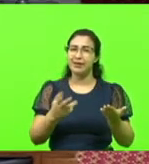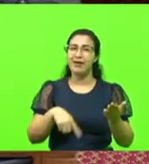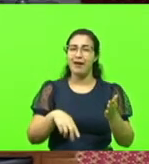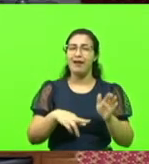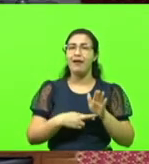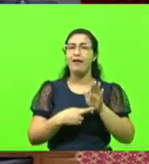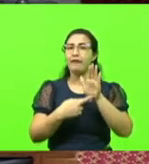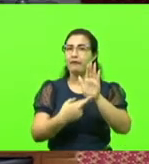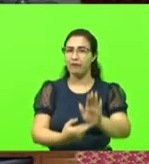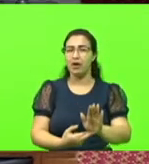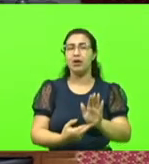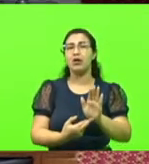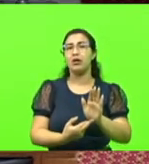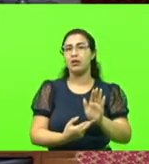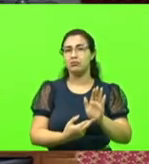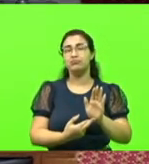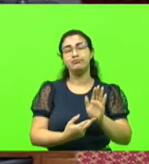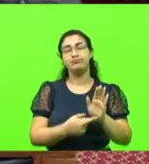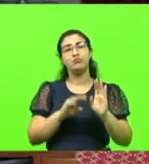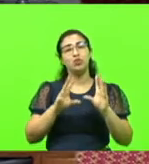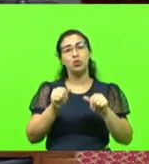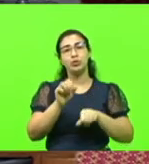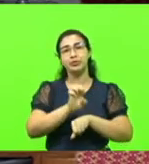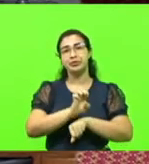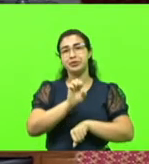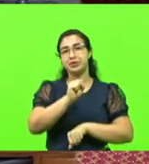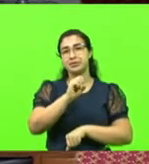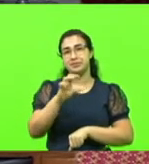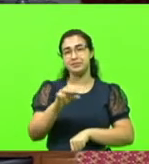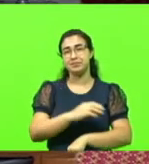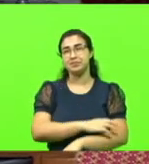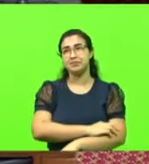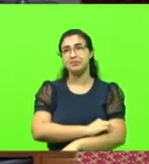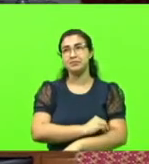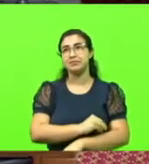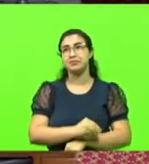sem dúvida alguma, para todo o estado de Santa Catarina.